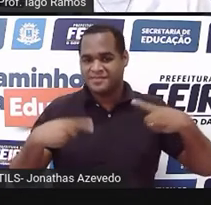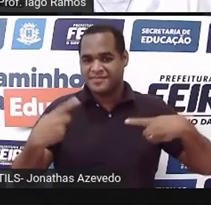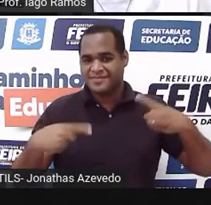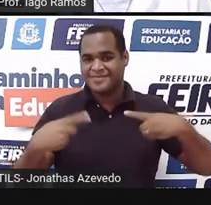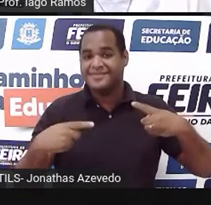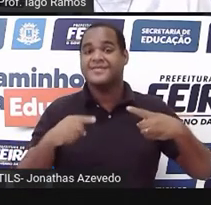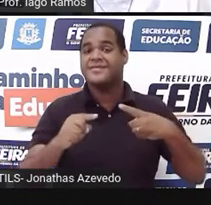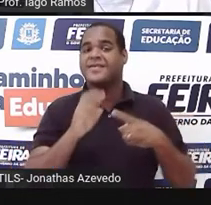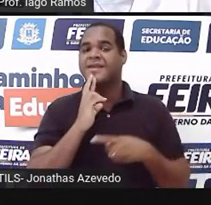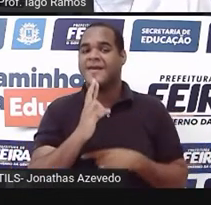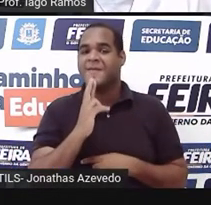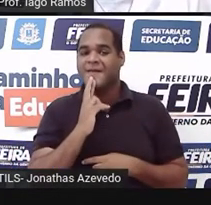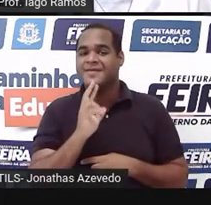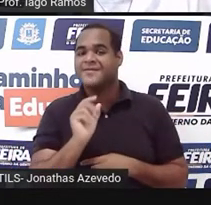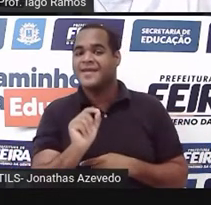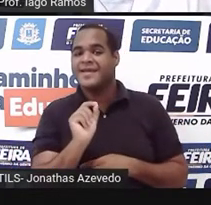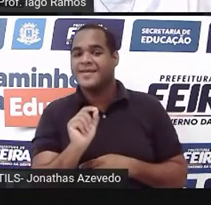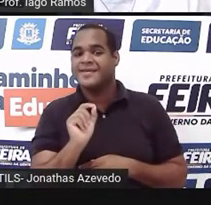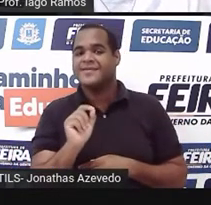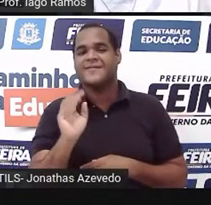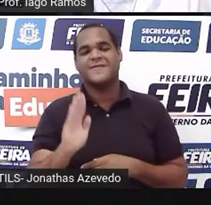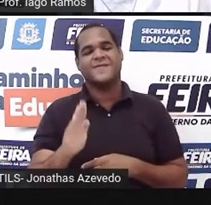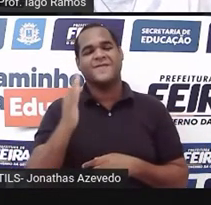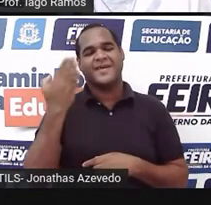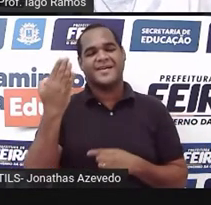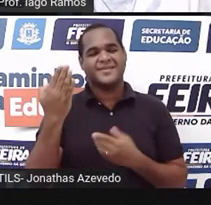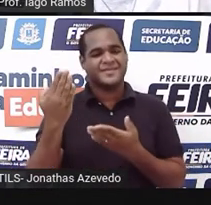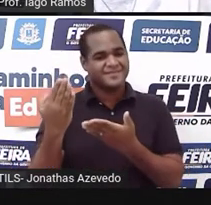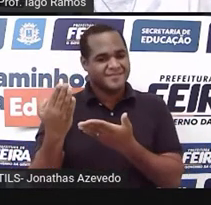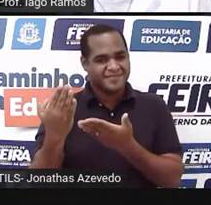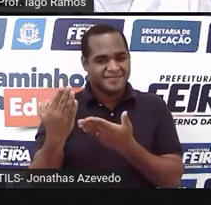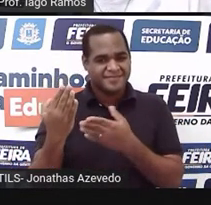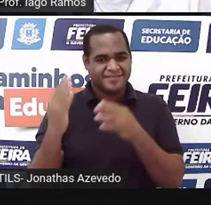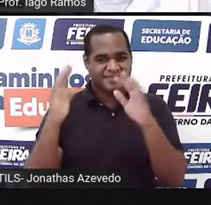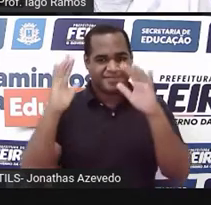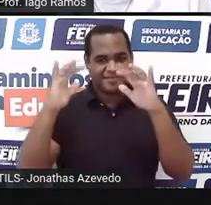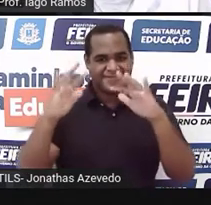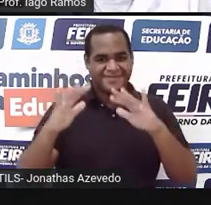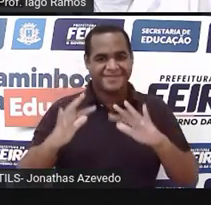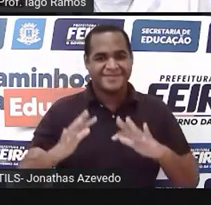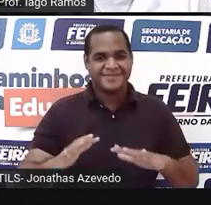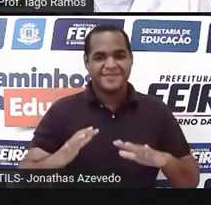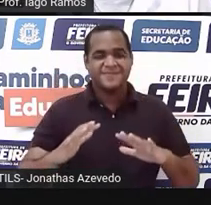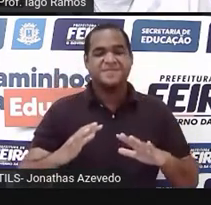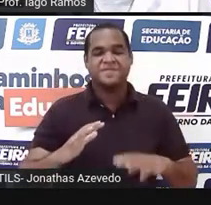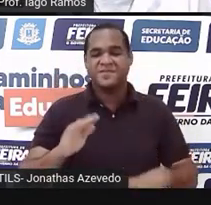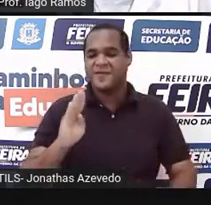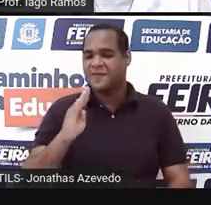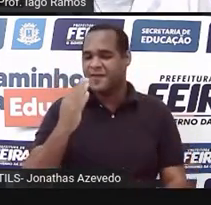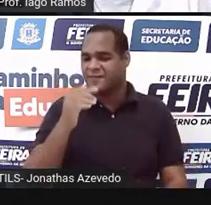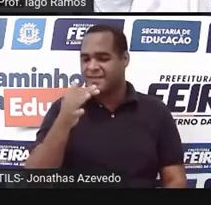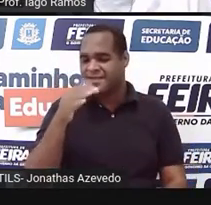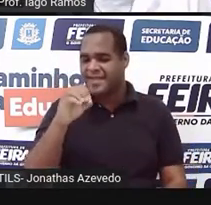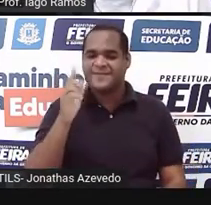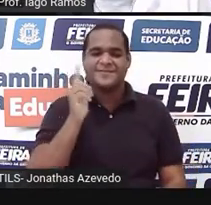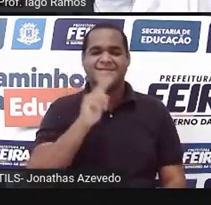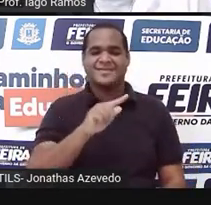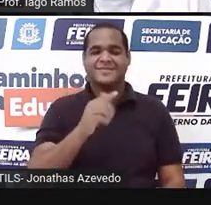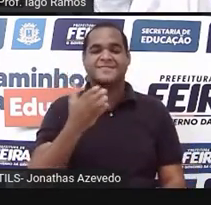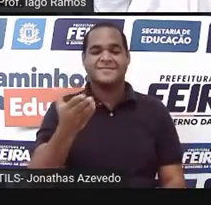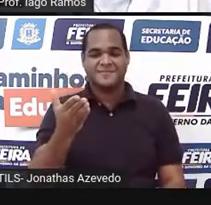a resposta é falso nota 10 para você que disse que